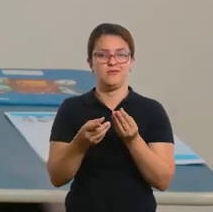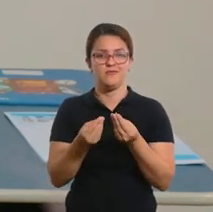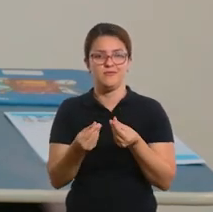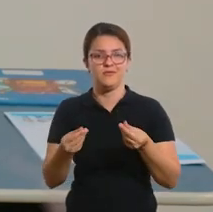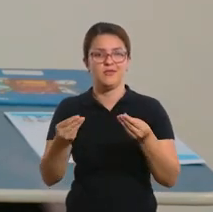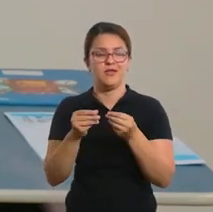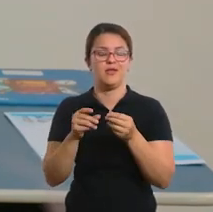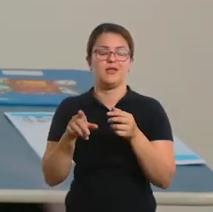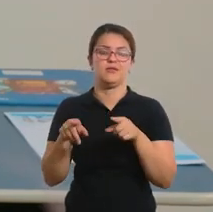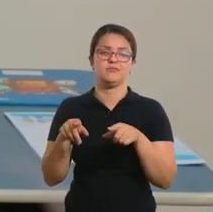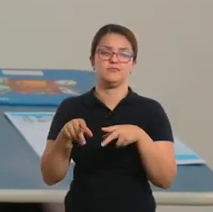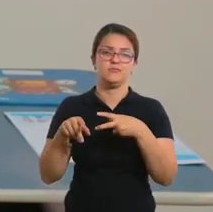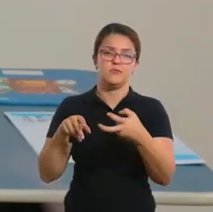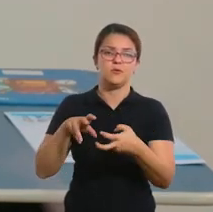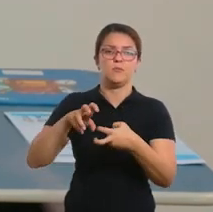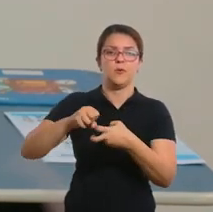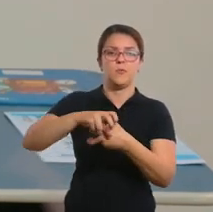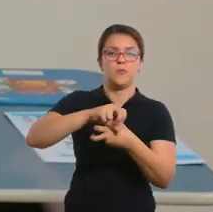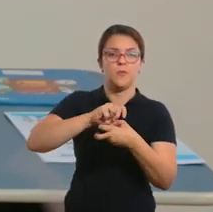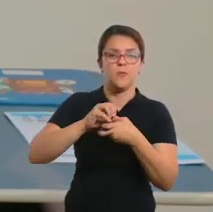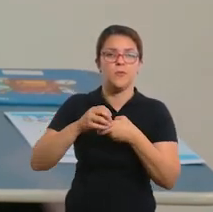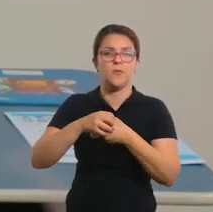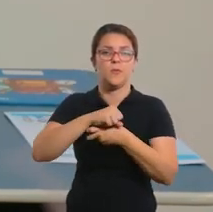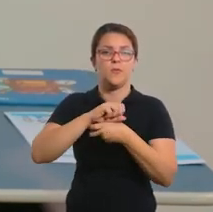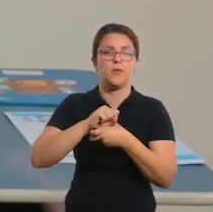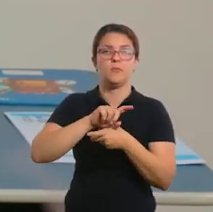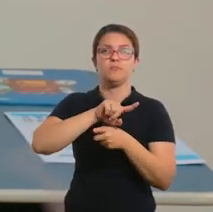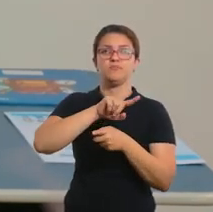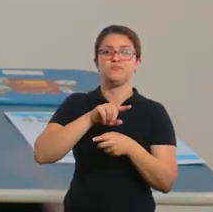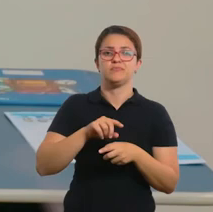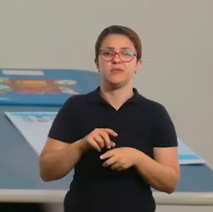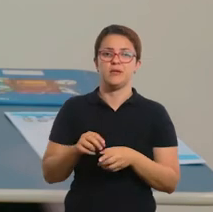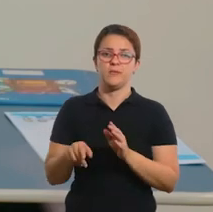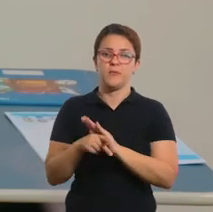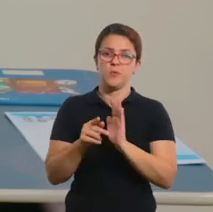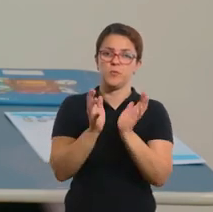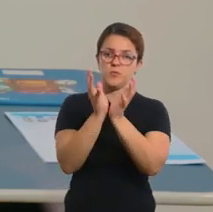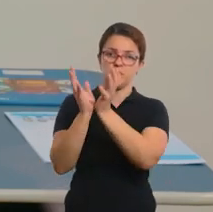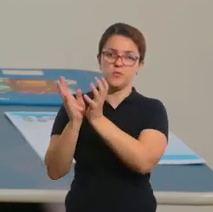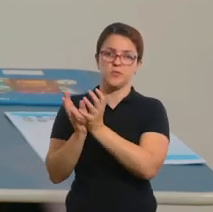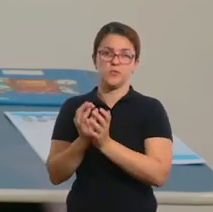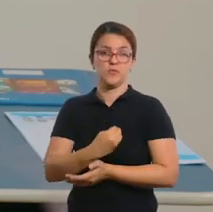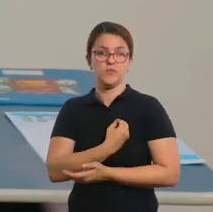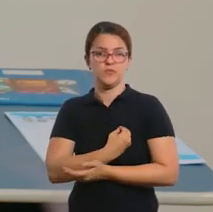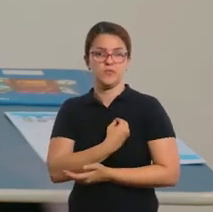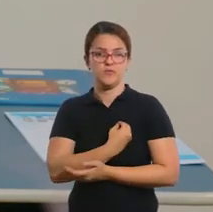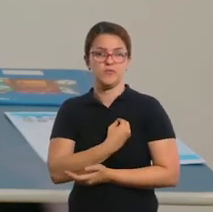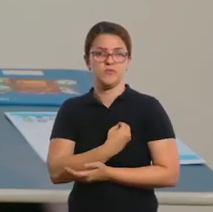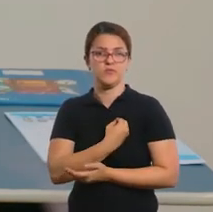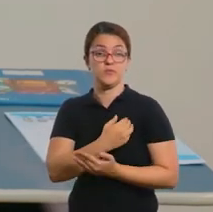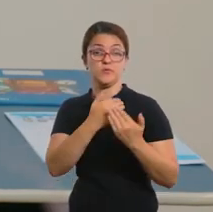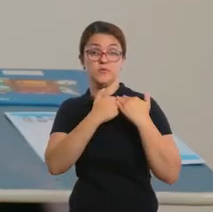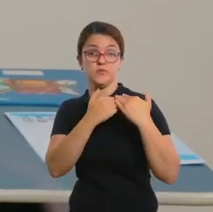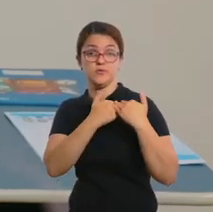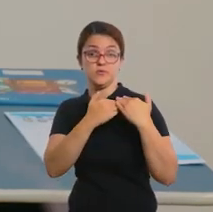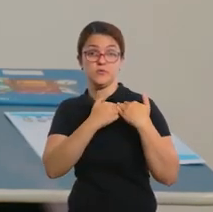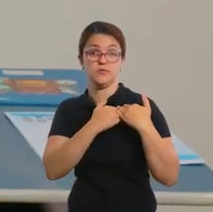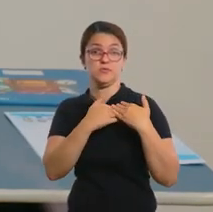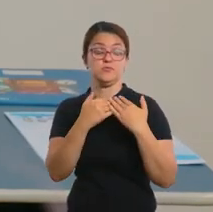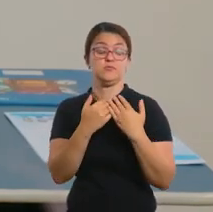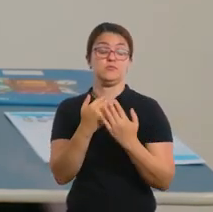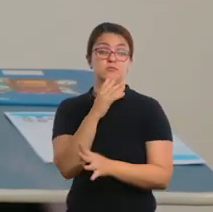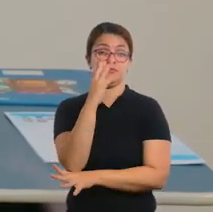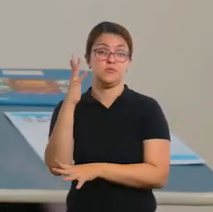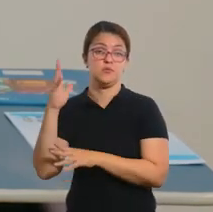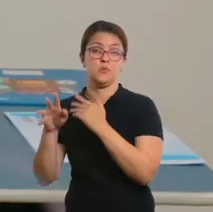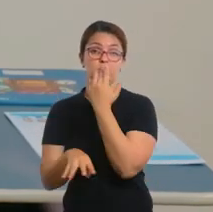representação da nossa cadeia alimentar, onde cada ser vivo cumpre o seu papel na natureza, onde